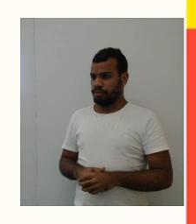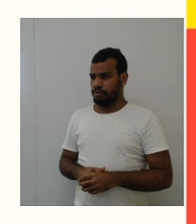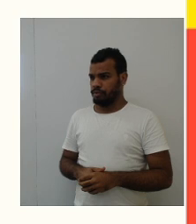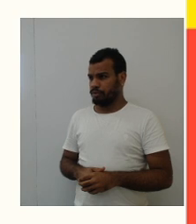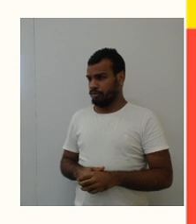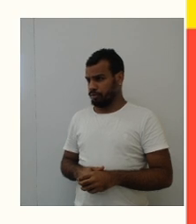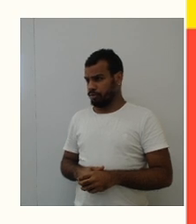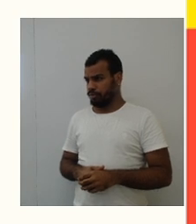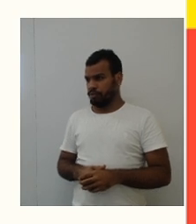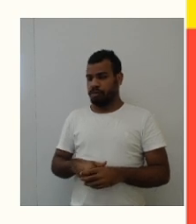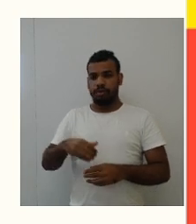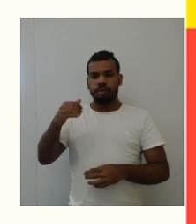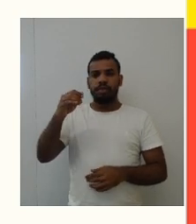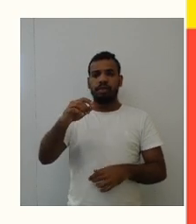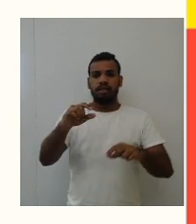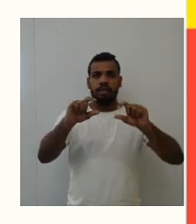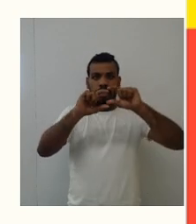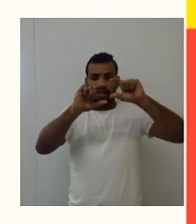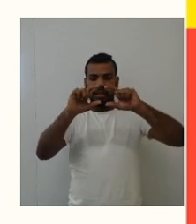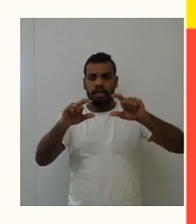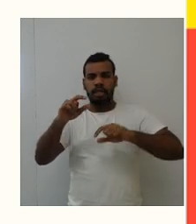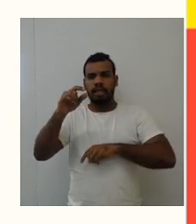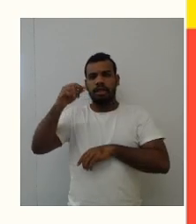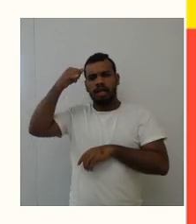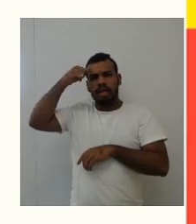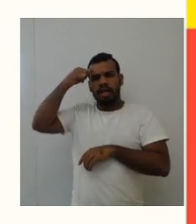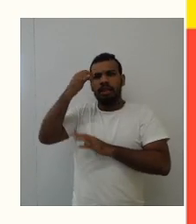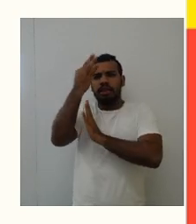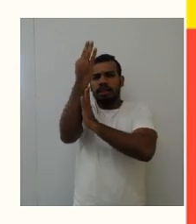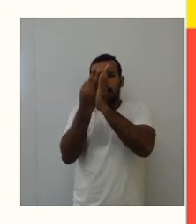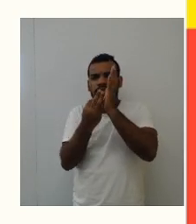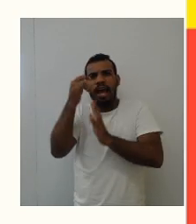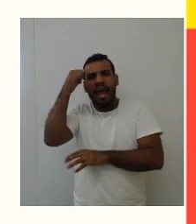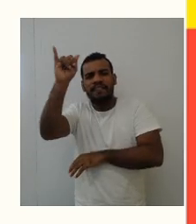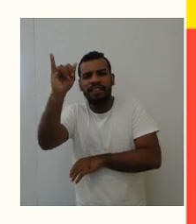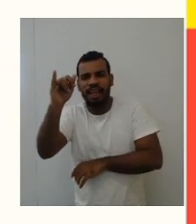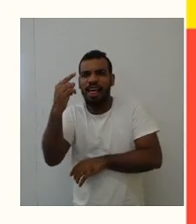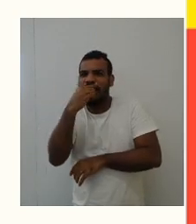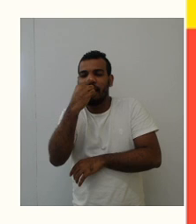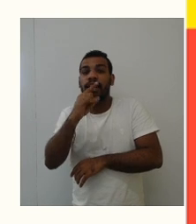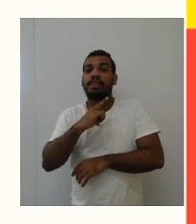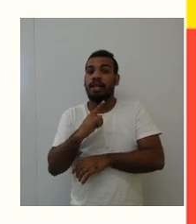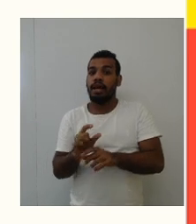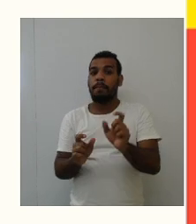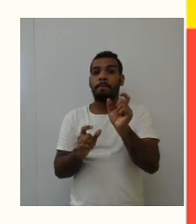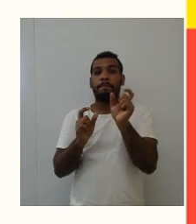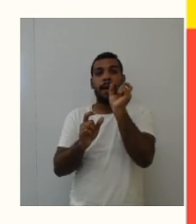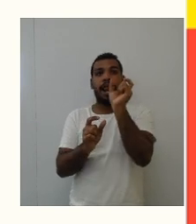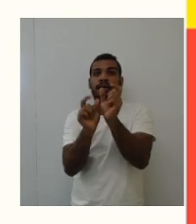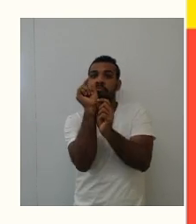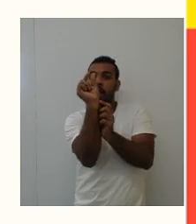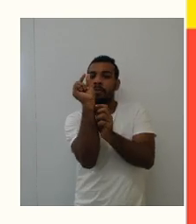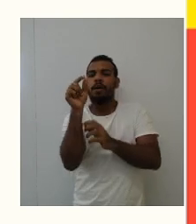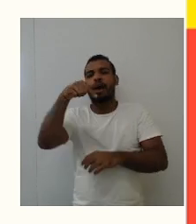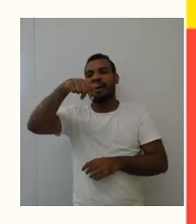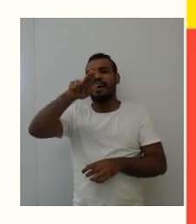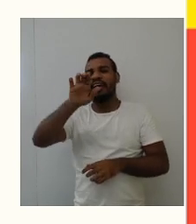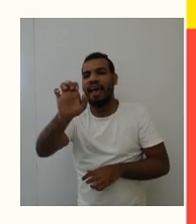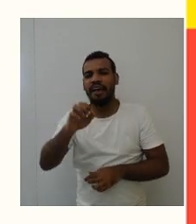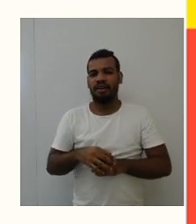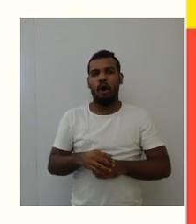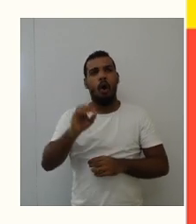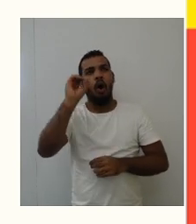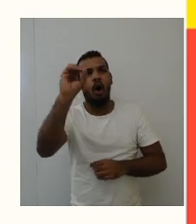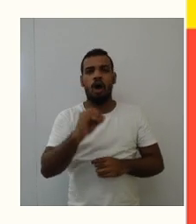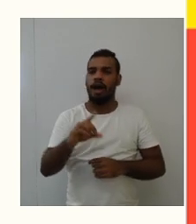na construção textual, utiliza-se os conectivos. Olha, os conectivos é aquela coisa que a gente estuda a vida inteira, né?